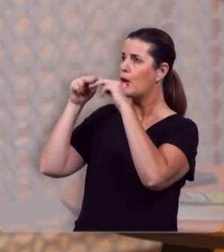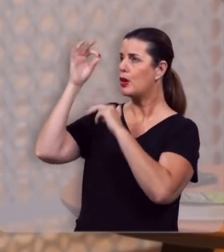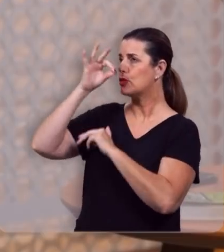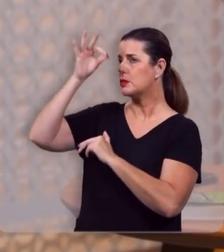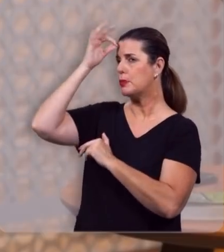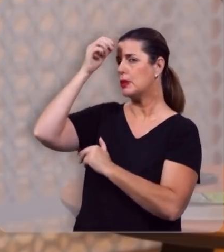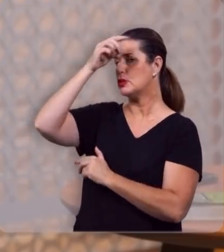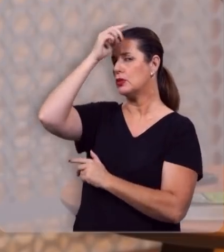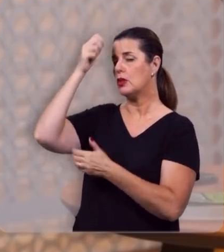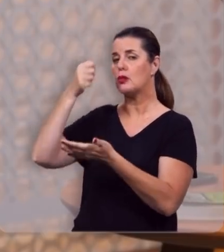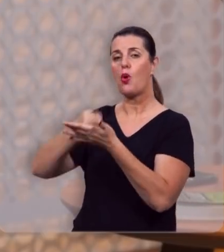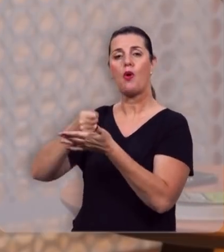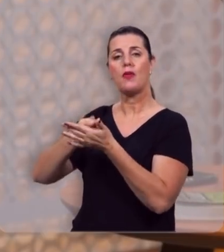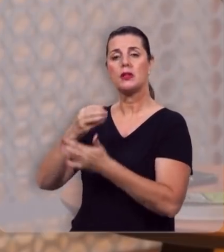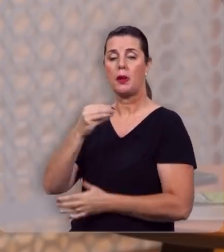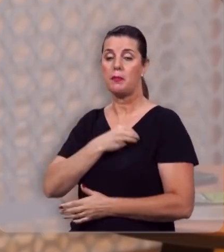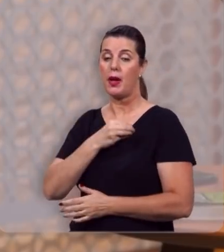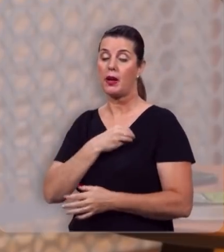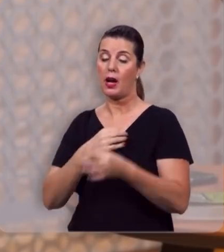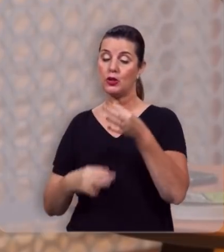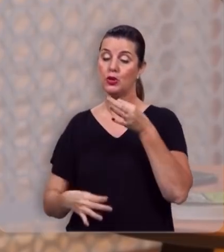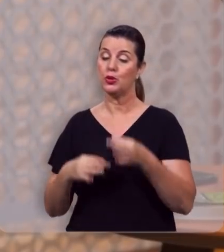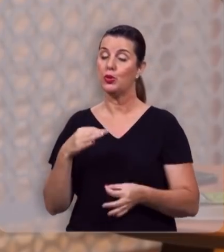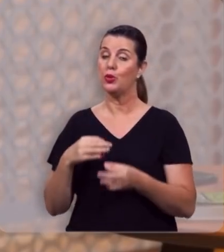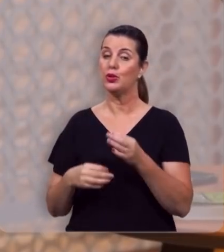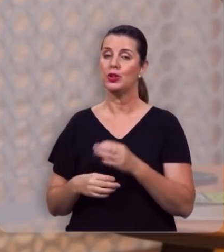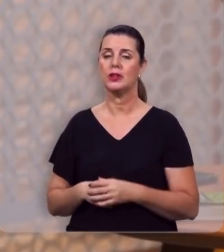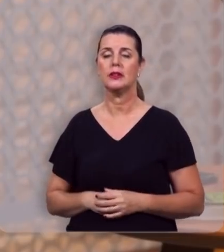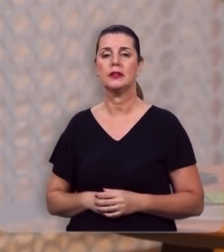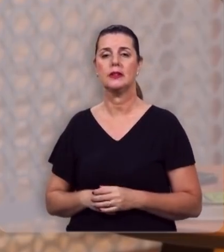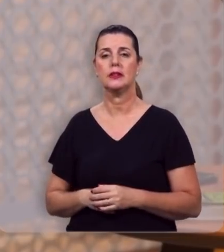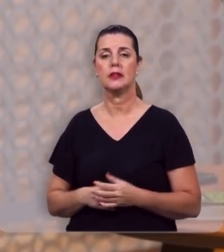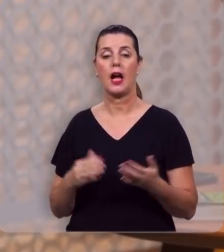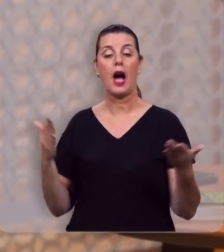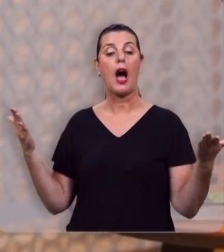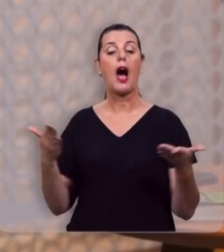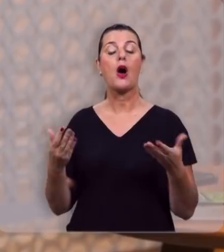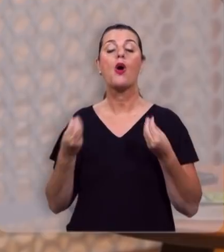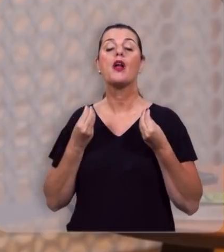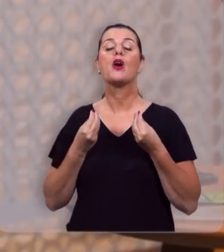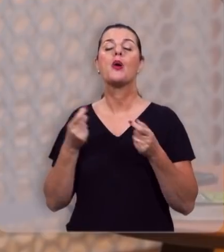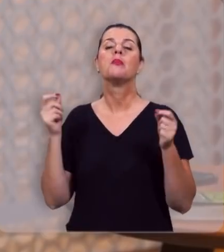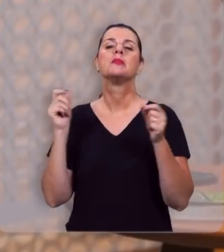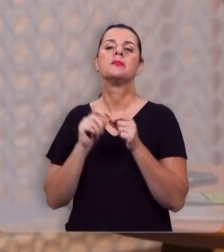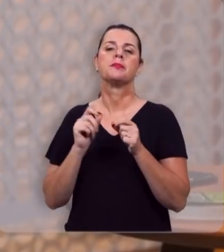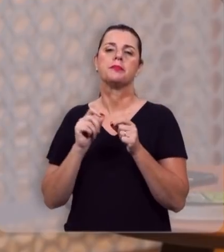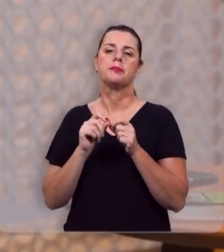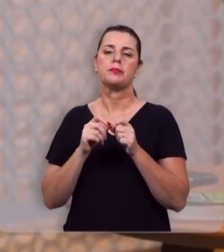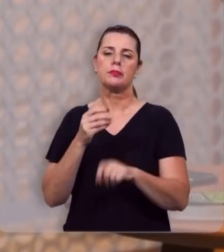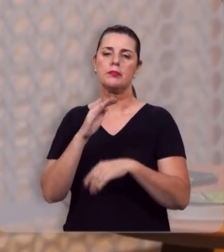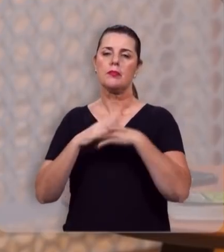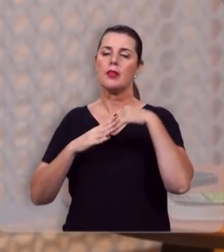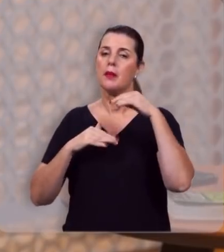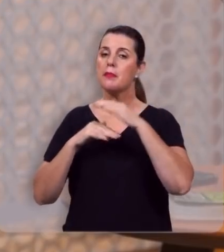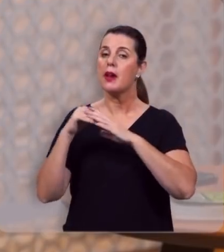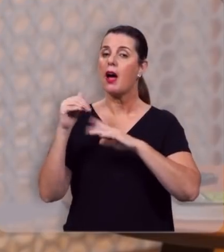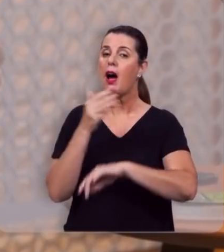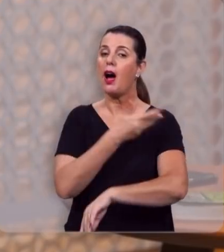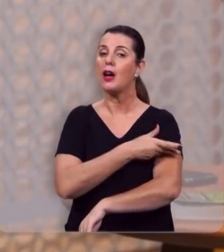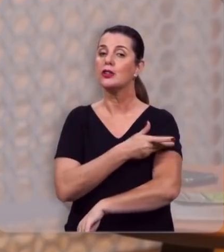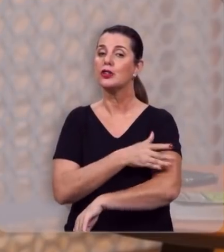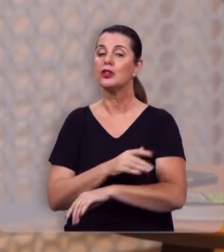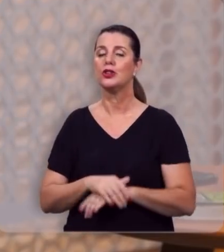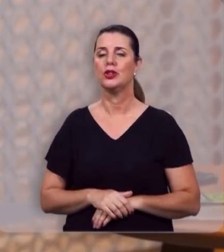Espírito Santo, que nos convenceu do pecado, da justiça e do juízo, como agora proceder de forma prática em